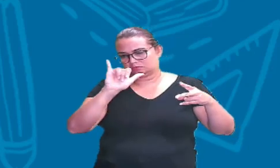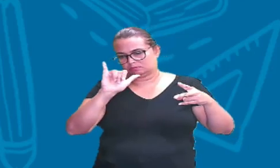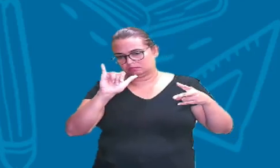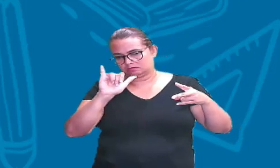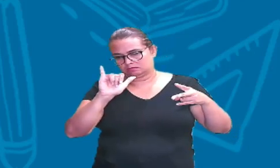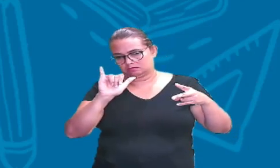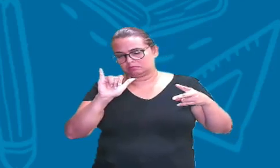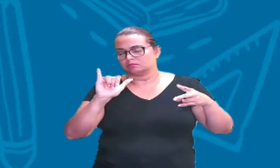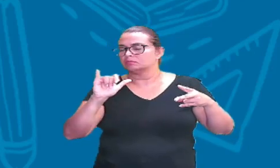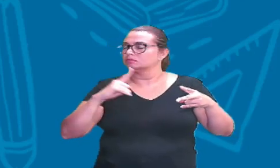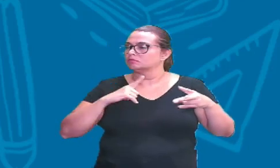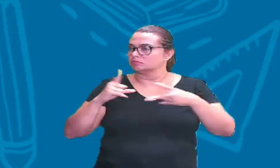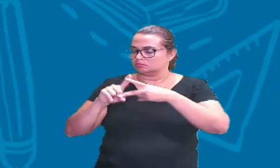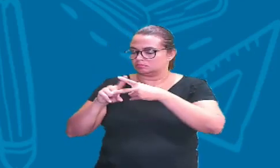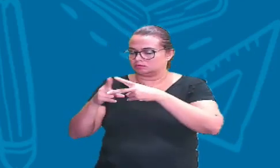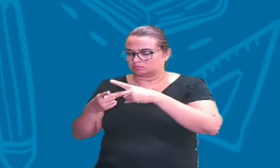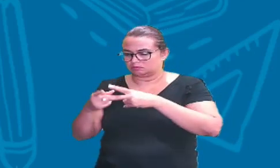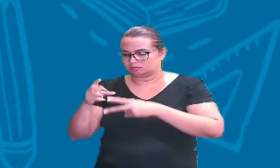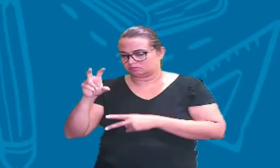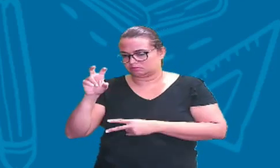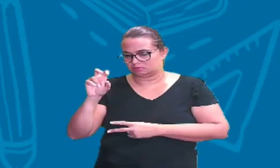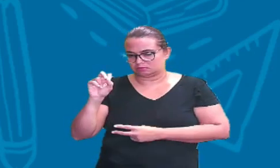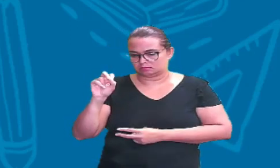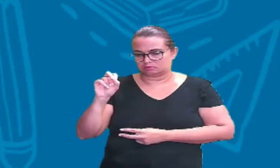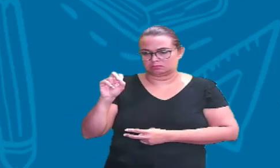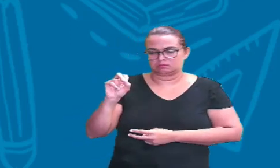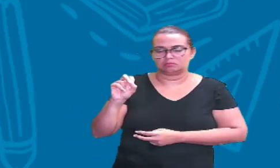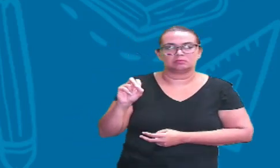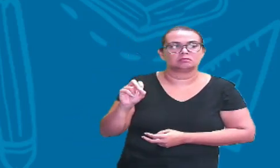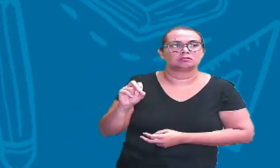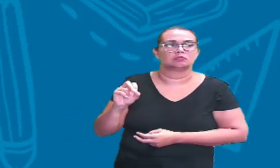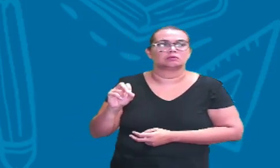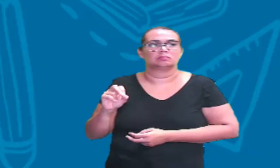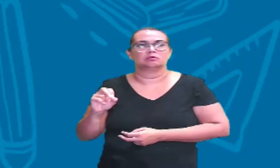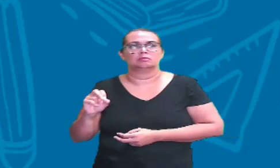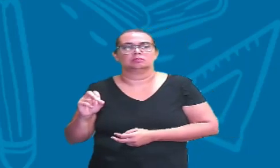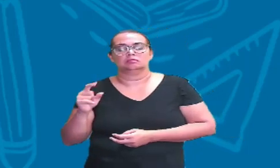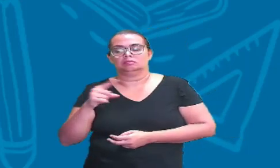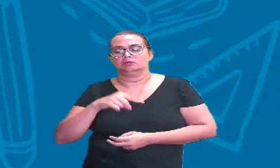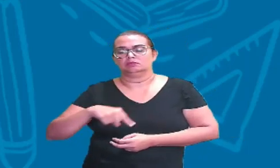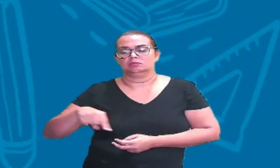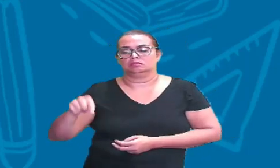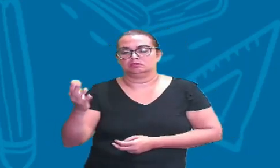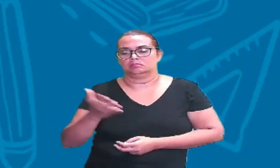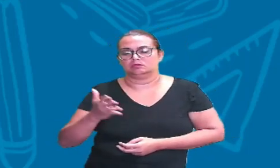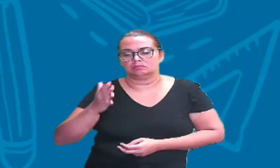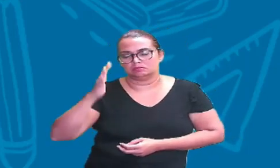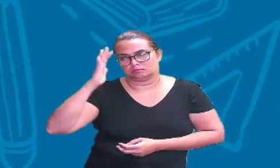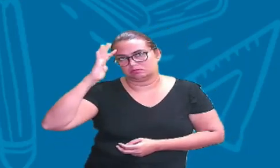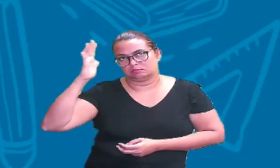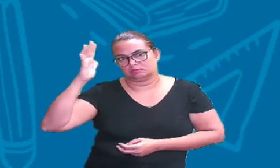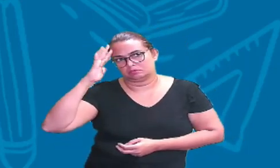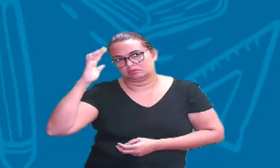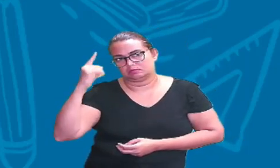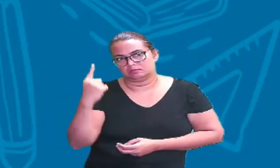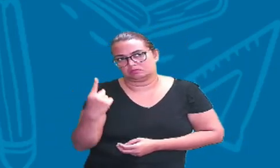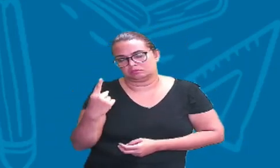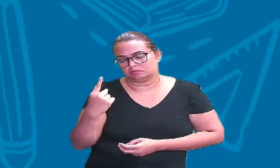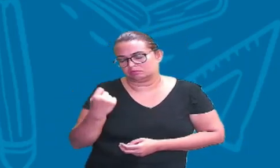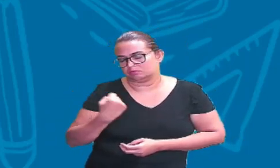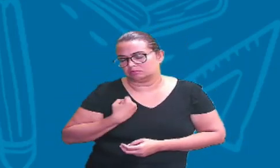nós temos um ângulo 50. Vamos ter que imaginar, ó, só tem um número aí que é o